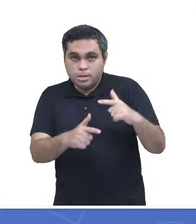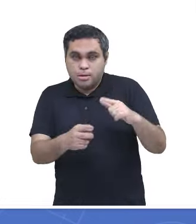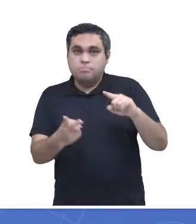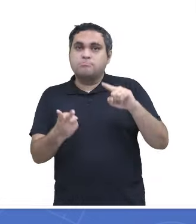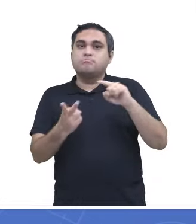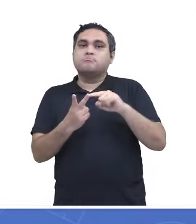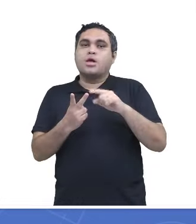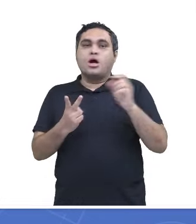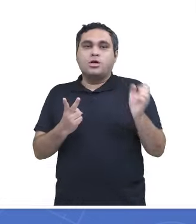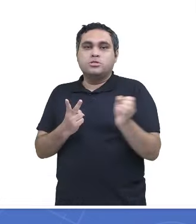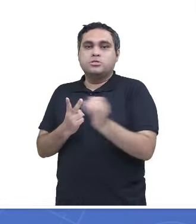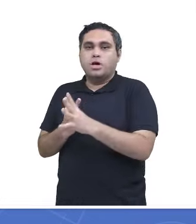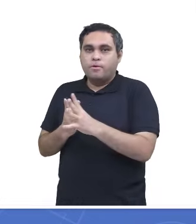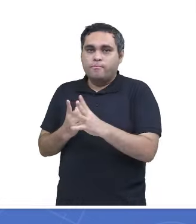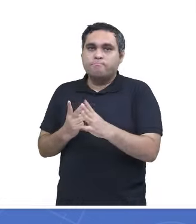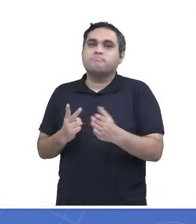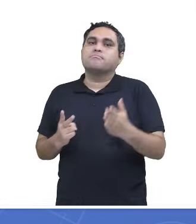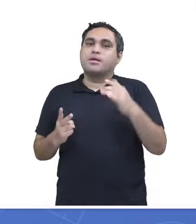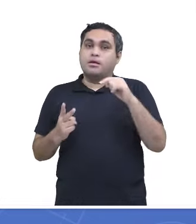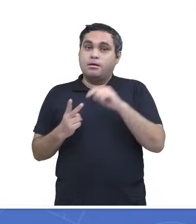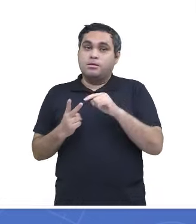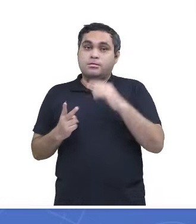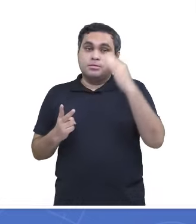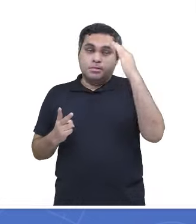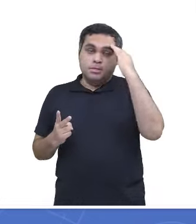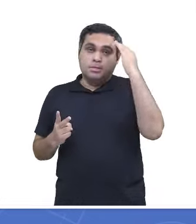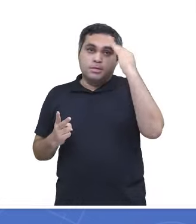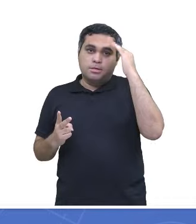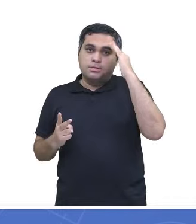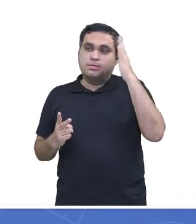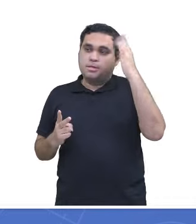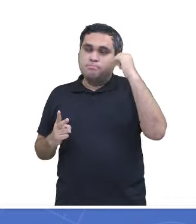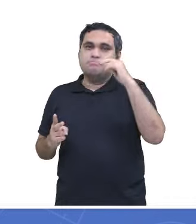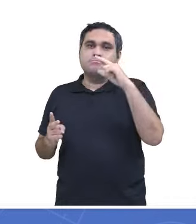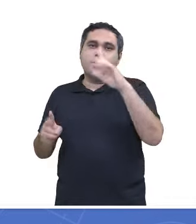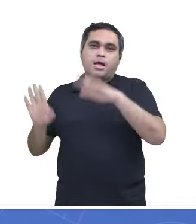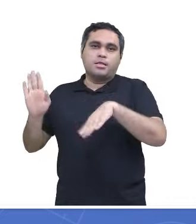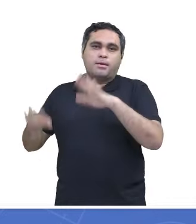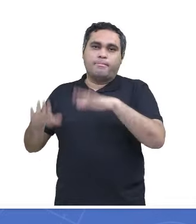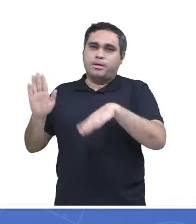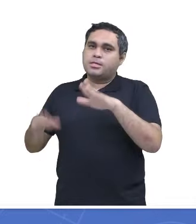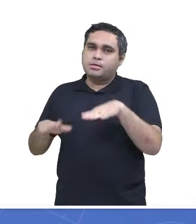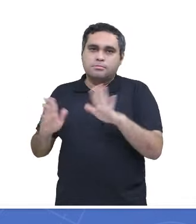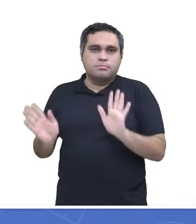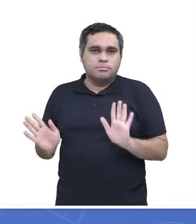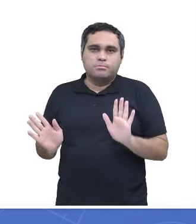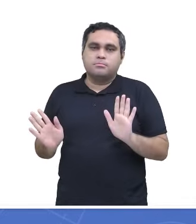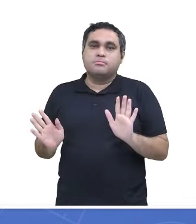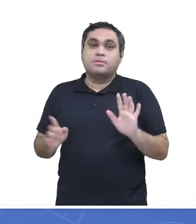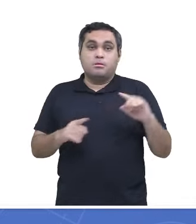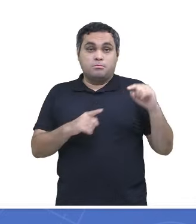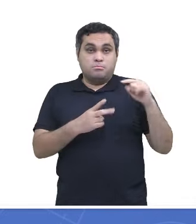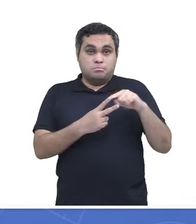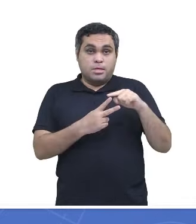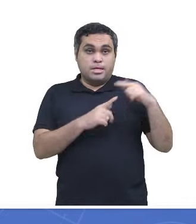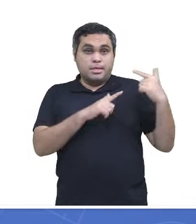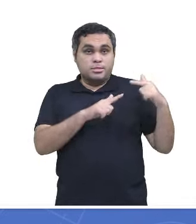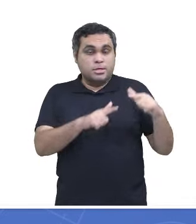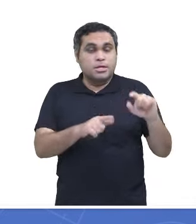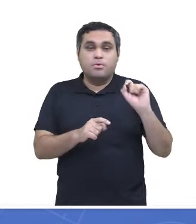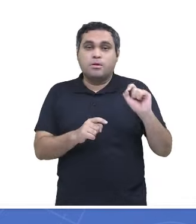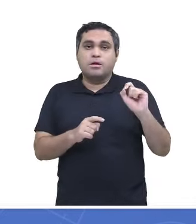que entende os processos emancipatórios. A percepção tradicional dita a